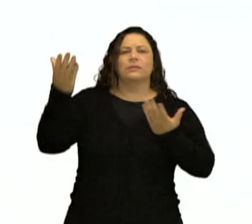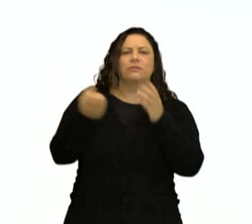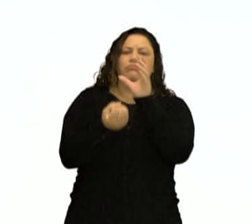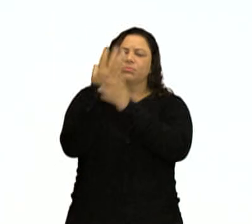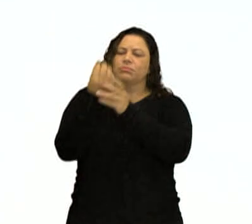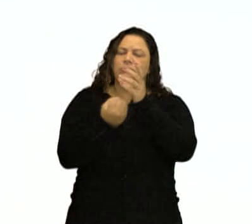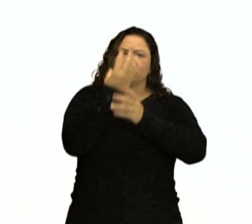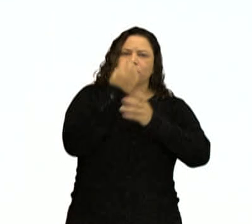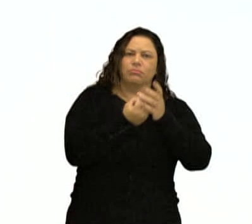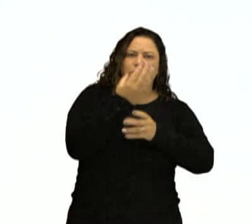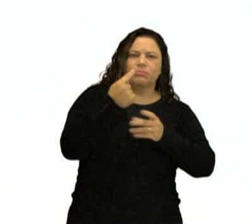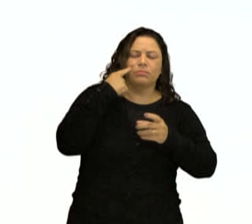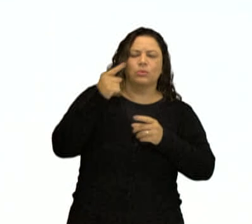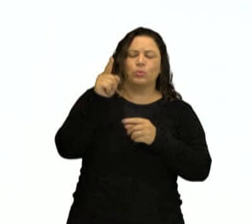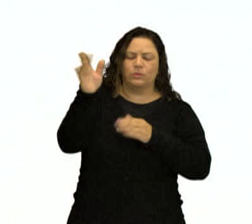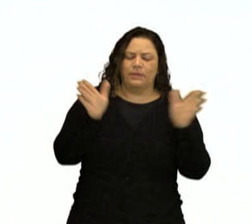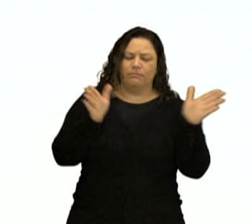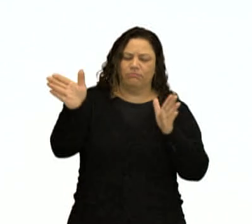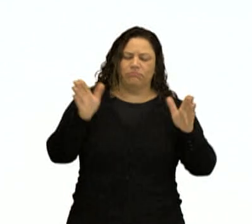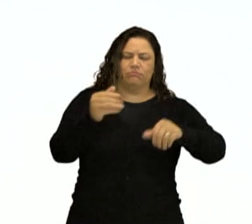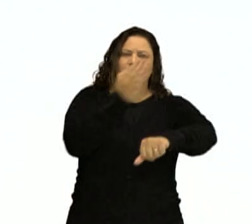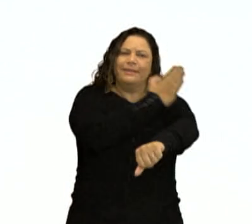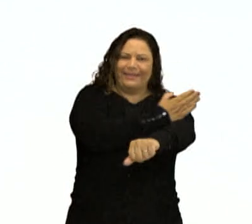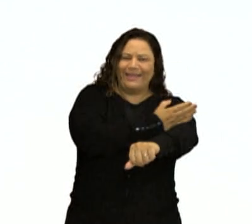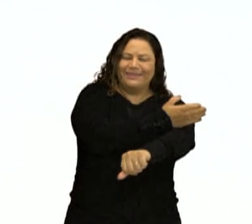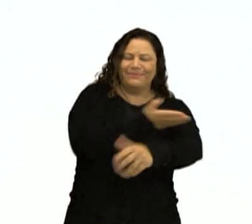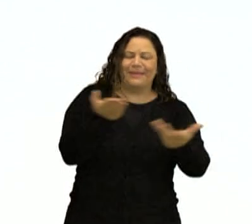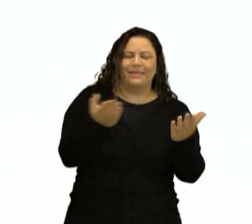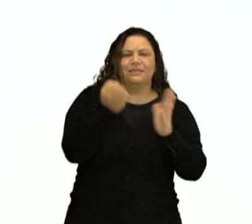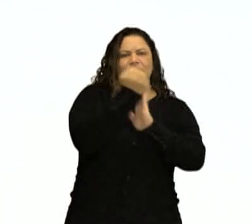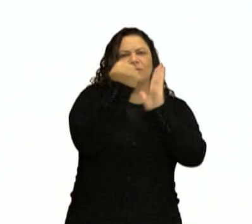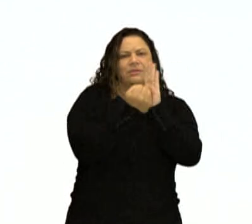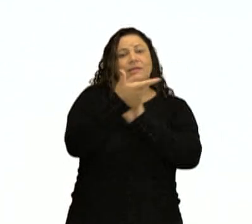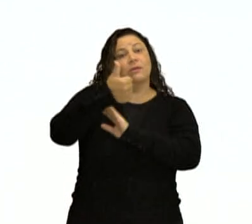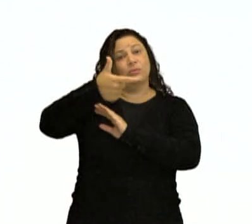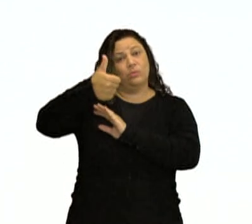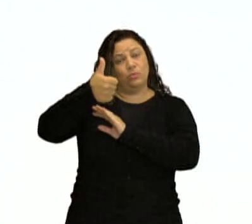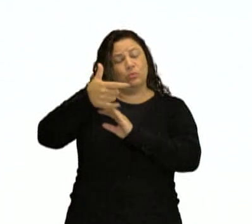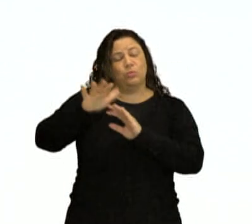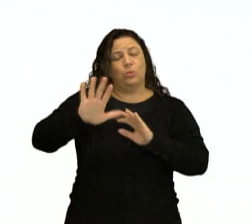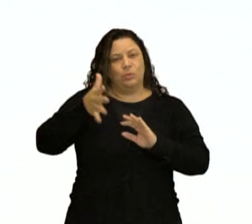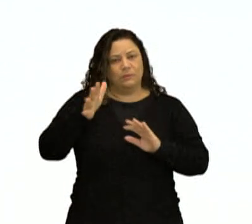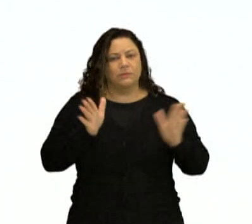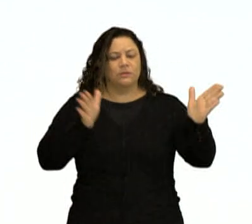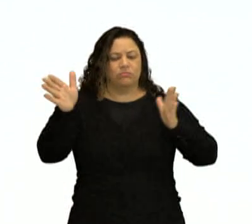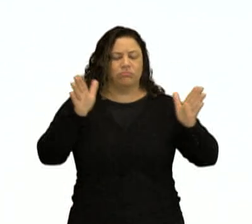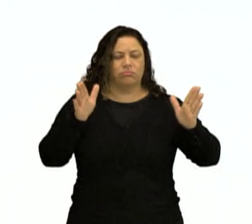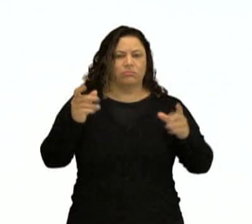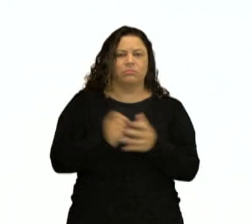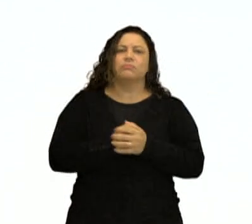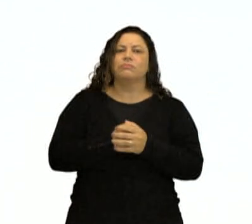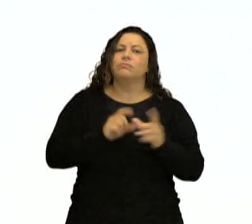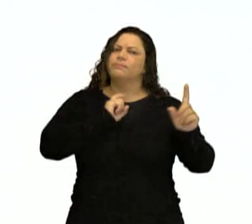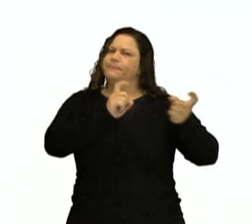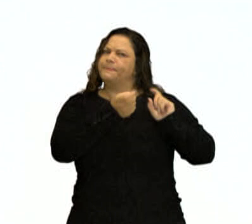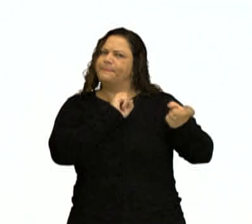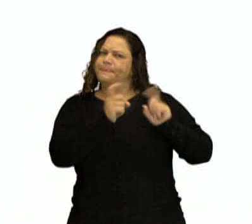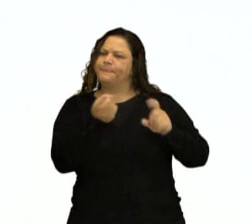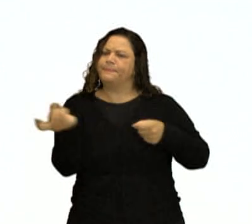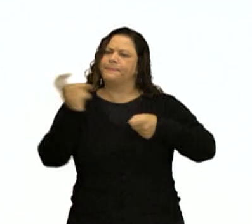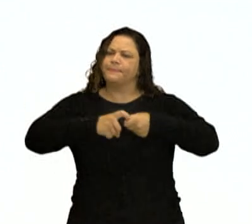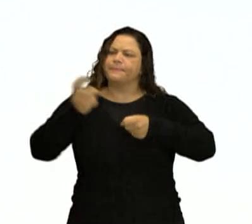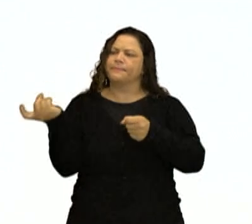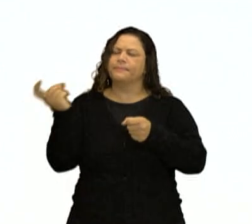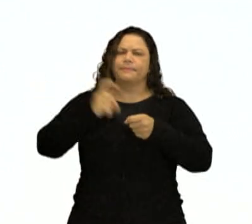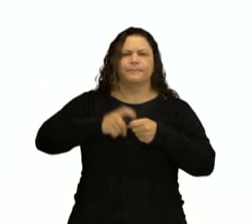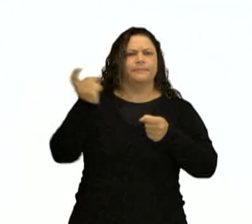período medieval, na Idade Média, por volta do século XII, e ela reunia, né, os artesãos para regulamentar